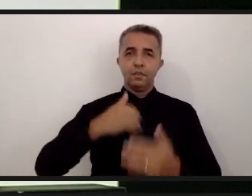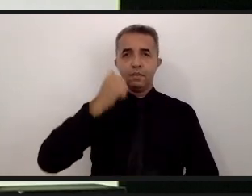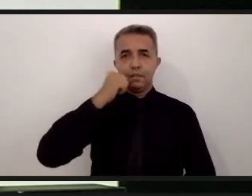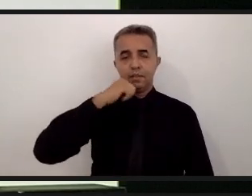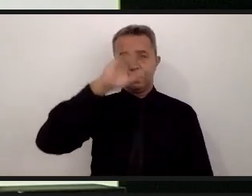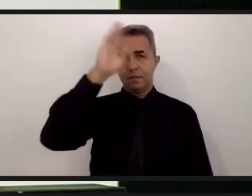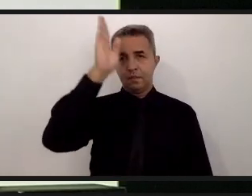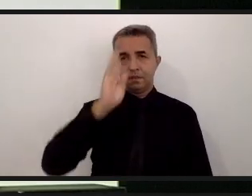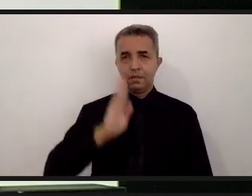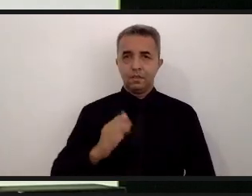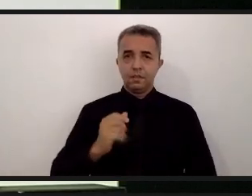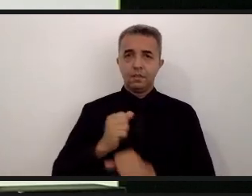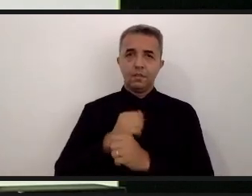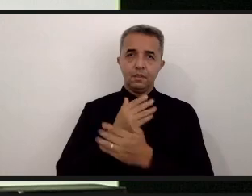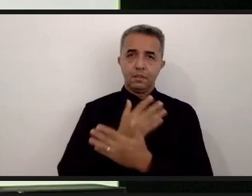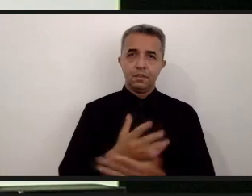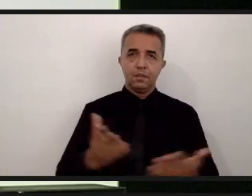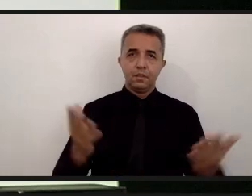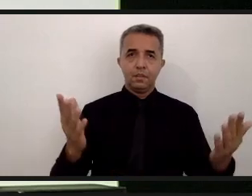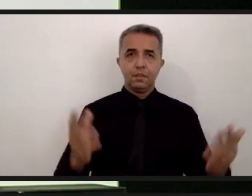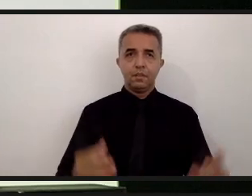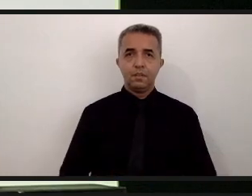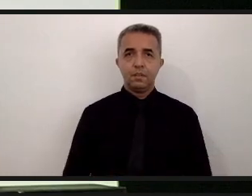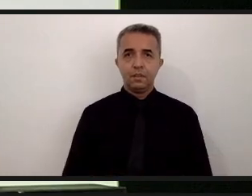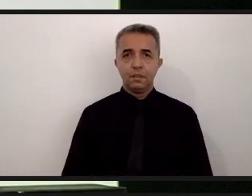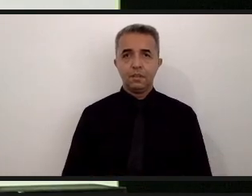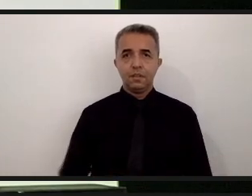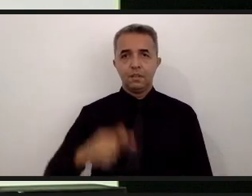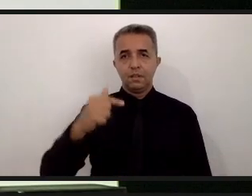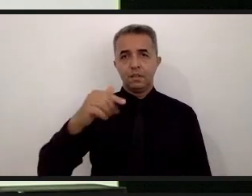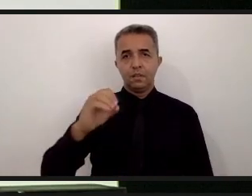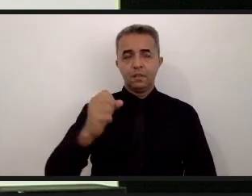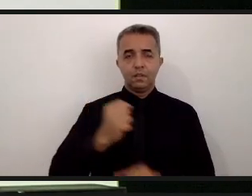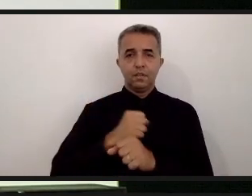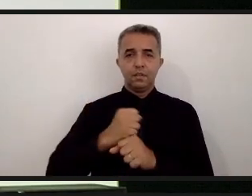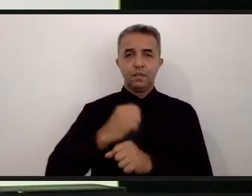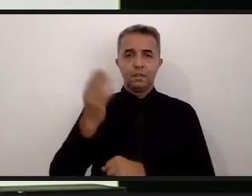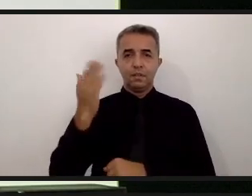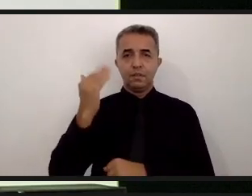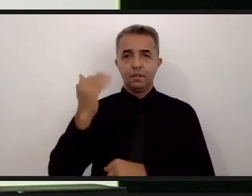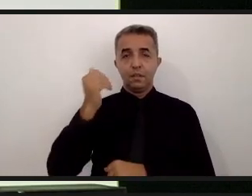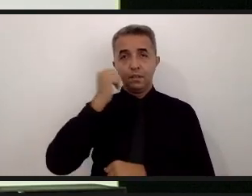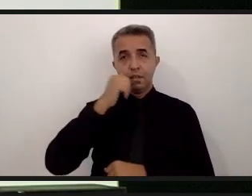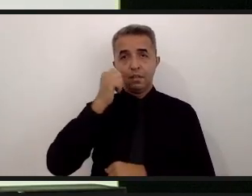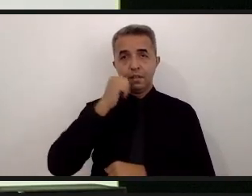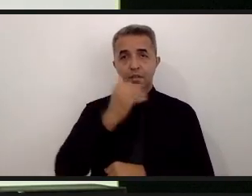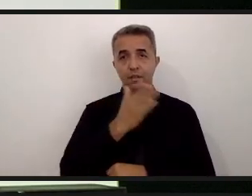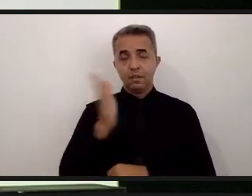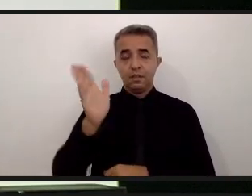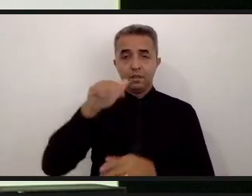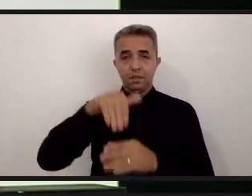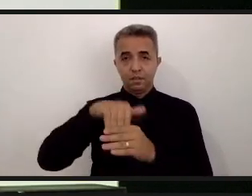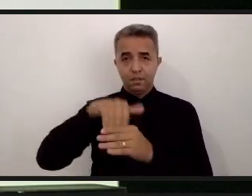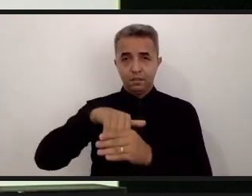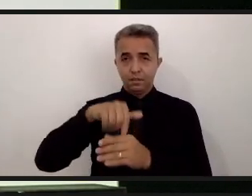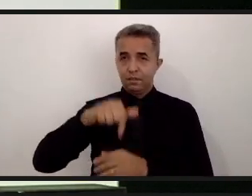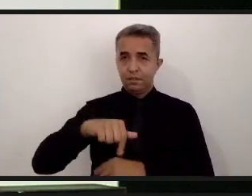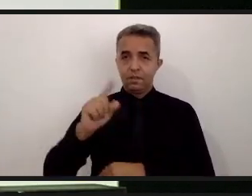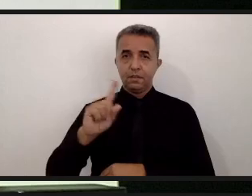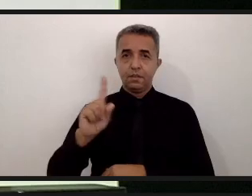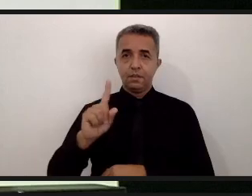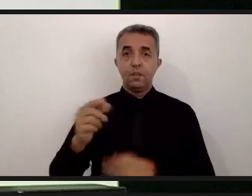últimas décadas. Há pouco mais de 70 anos, as mulheres não votavam no Brasil. Hoje, somos